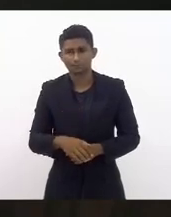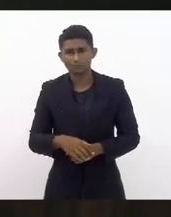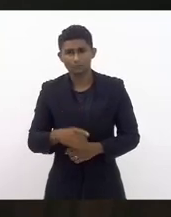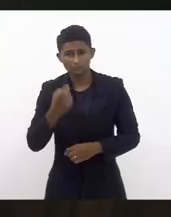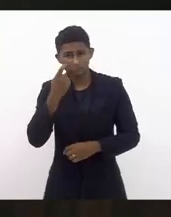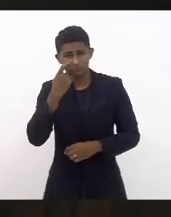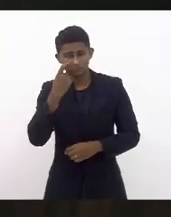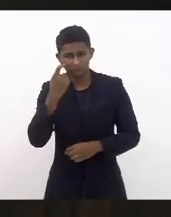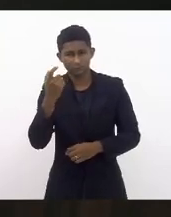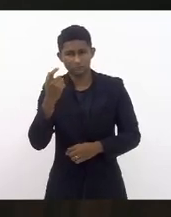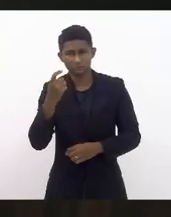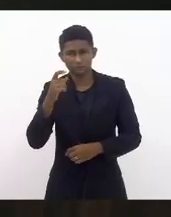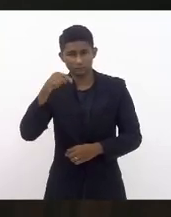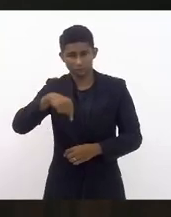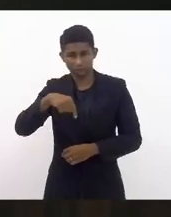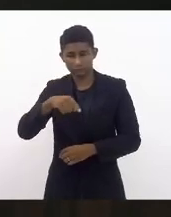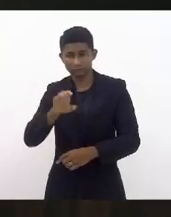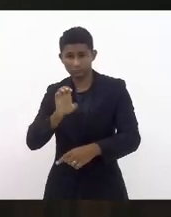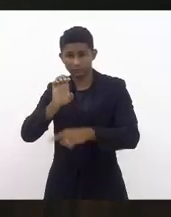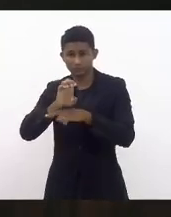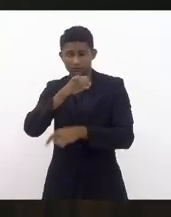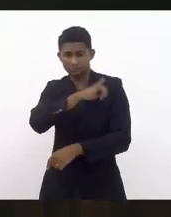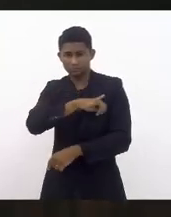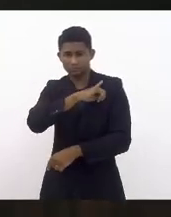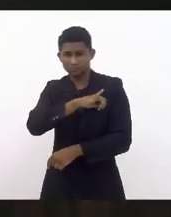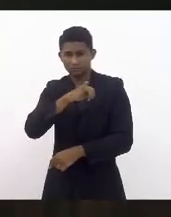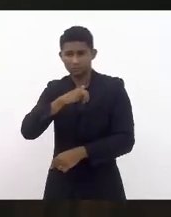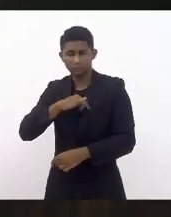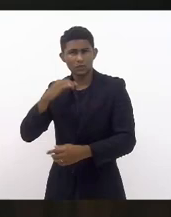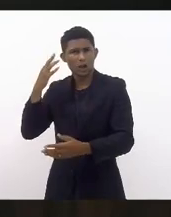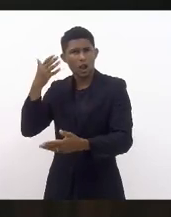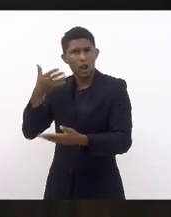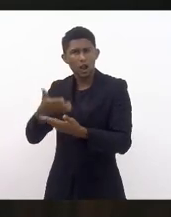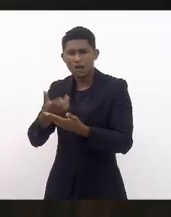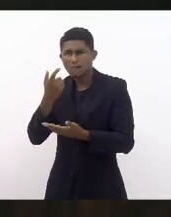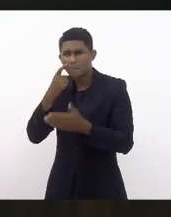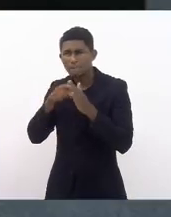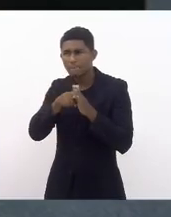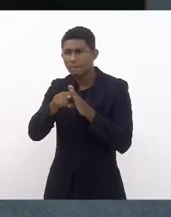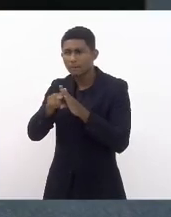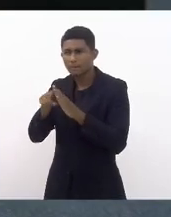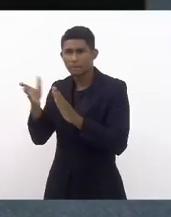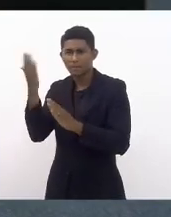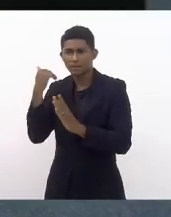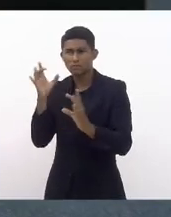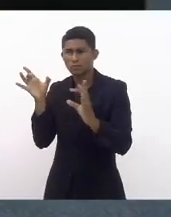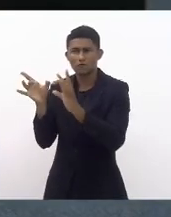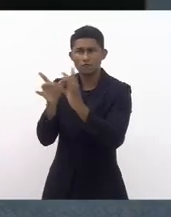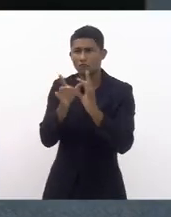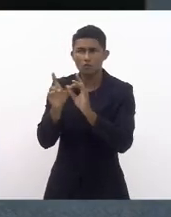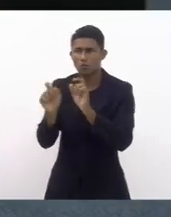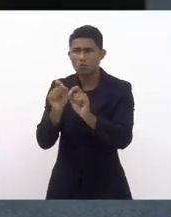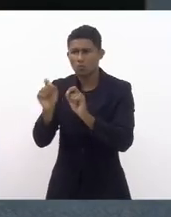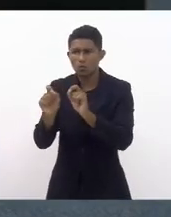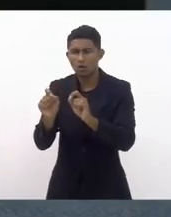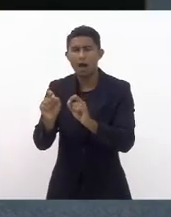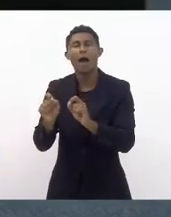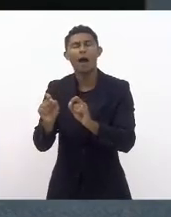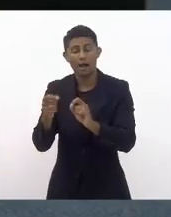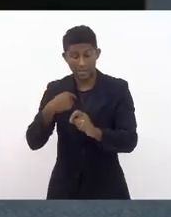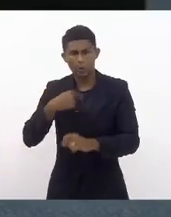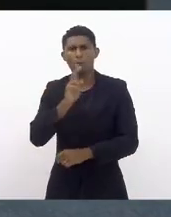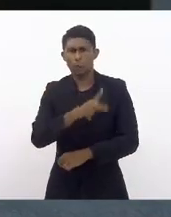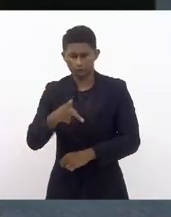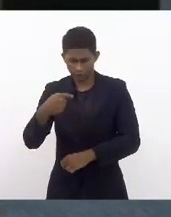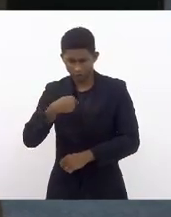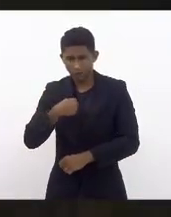unificações que houve no nosso estado. Eu sou pedagoga, eu sou professora. Eu fiz e dei o meu voto com